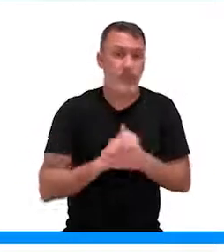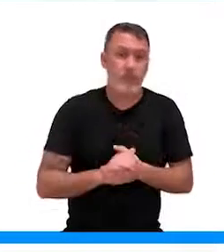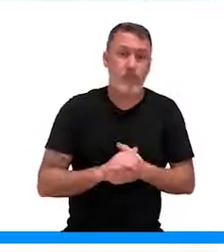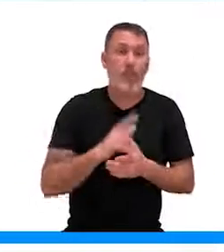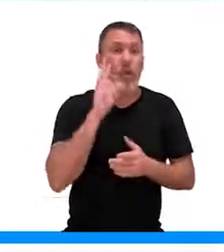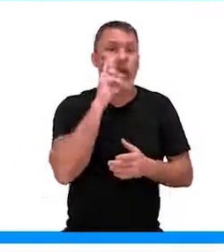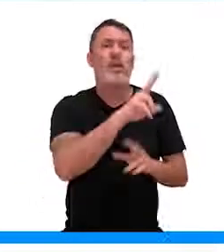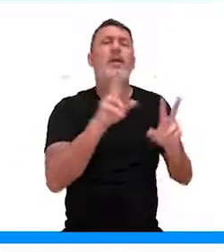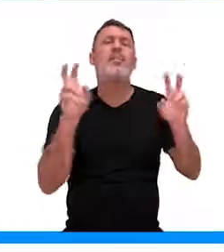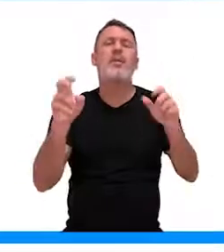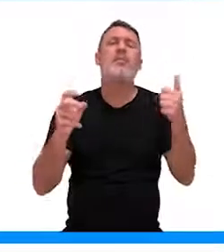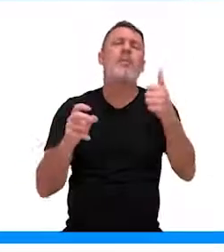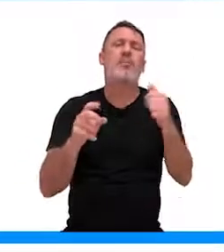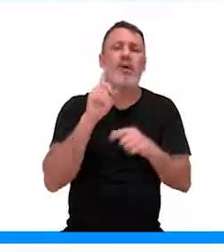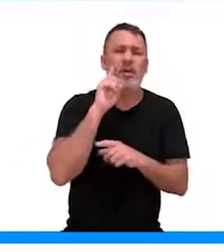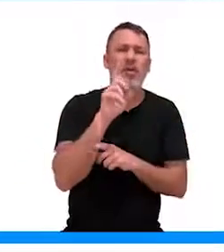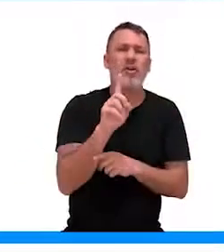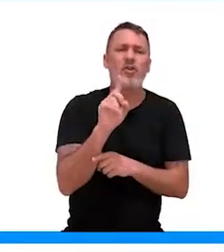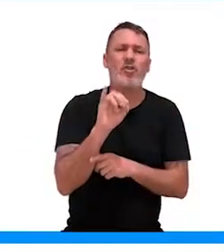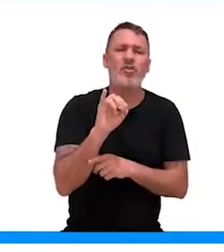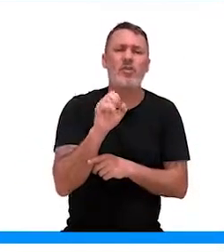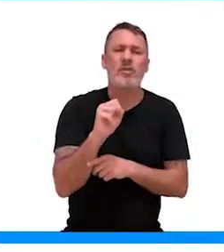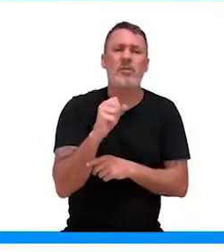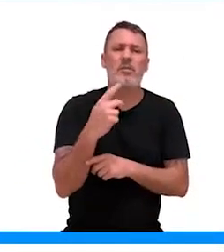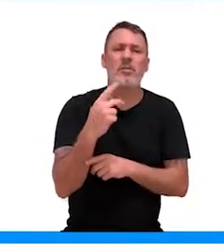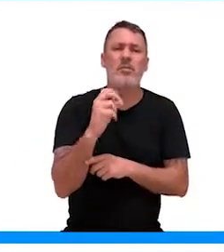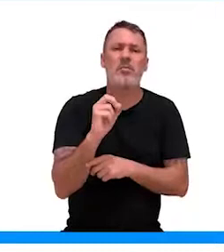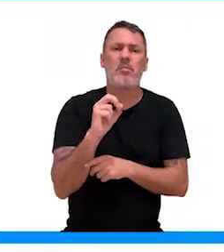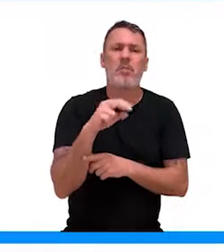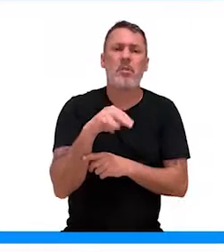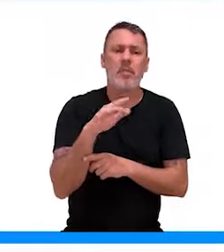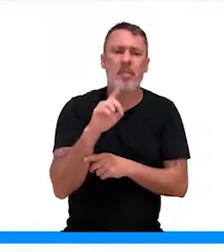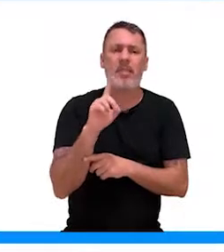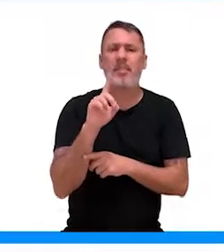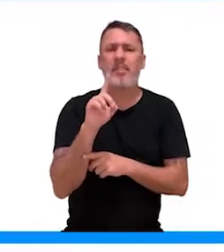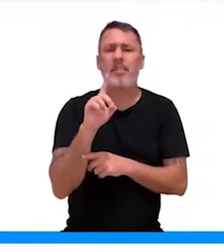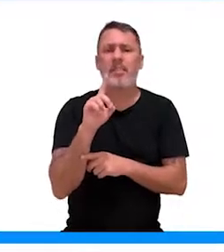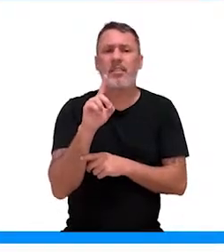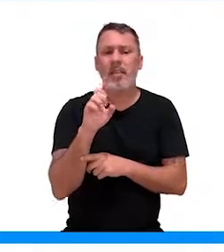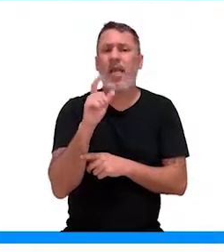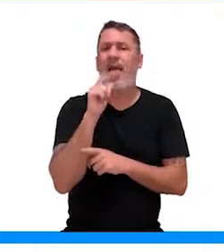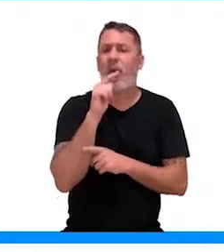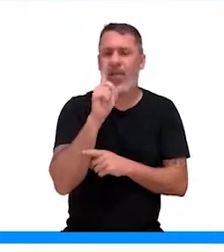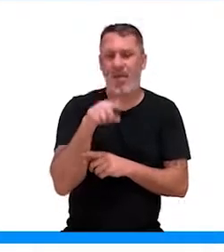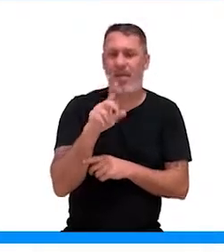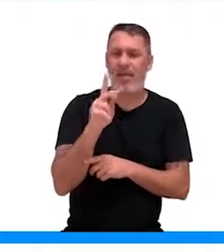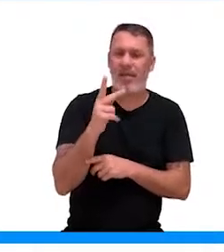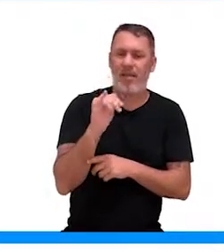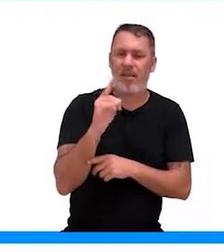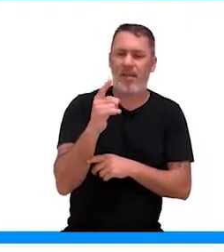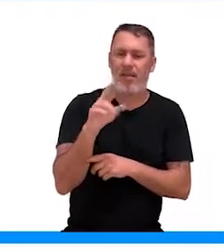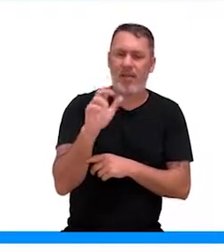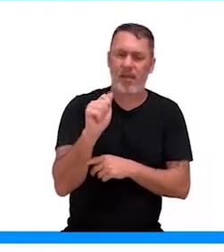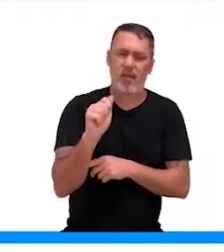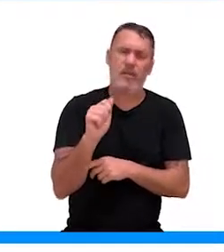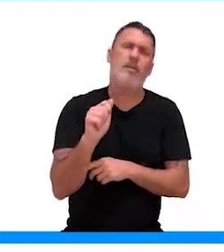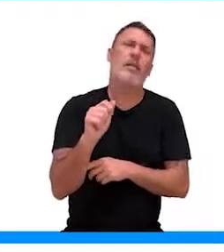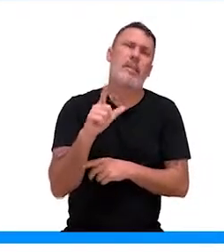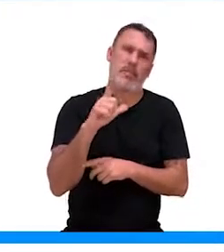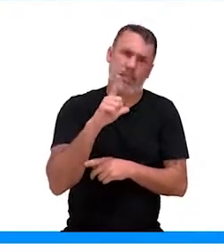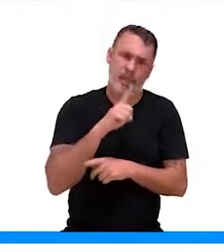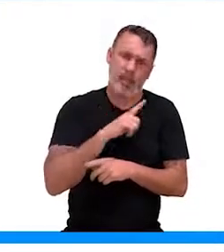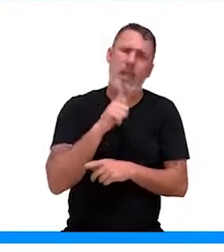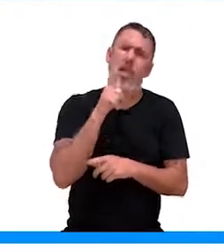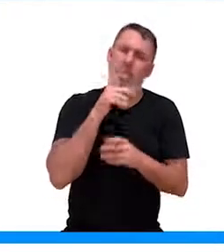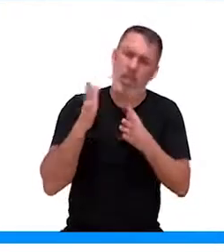à disponibilidade de água. Nós temos rios que eles sempre têm, claro, água disponível em seu leito. O que é